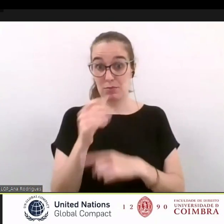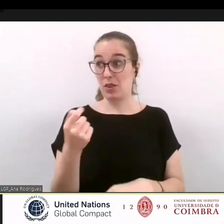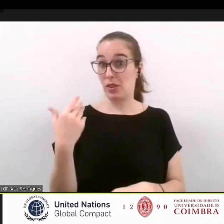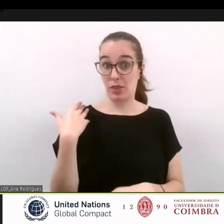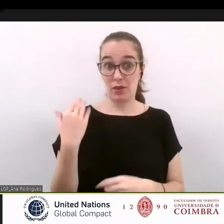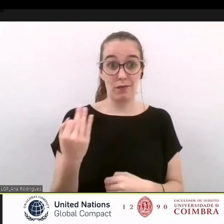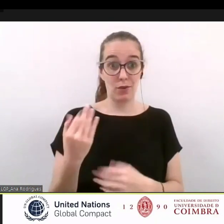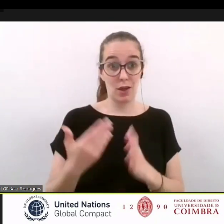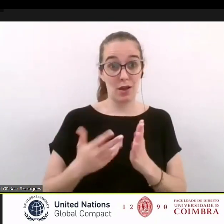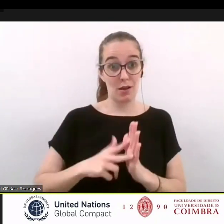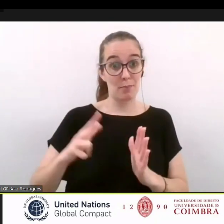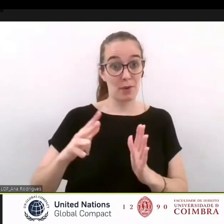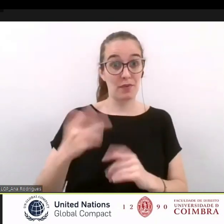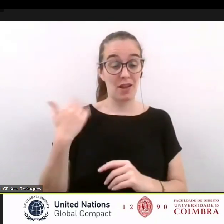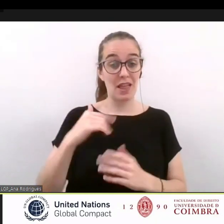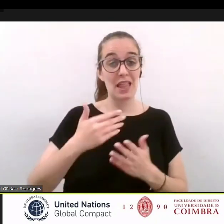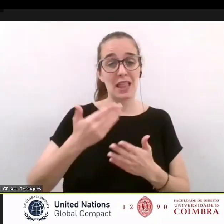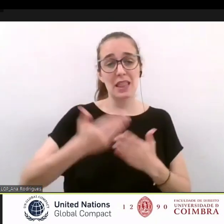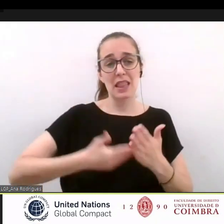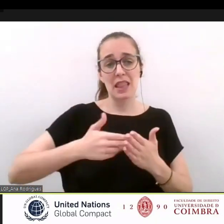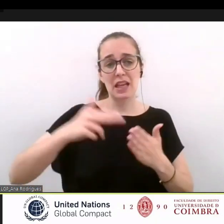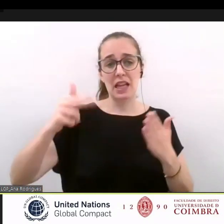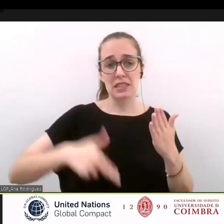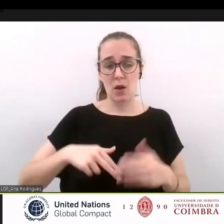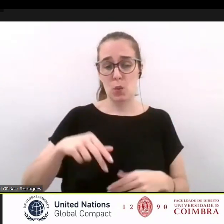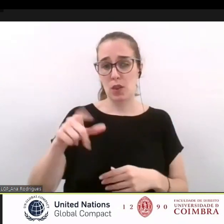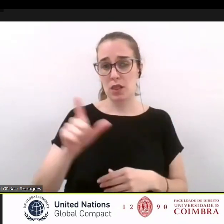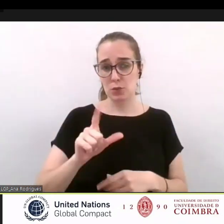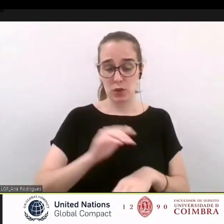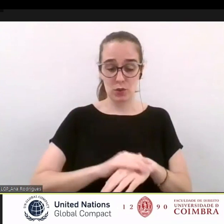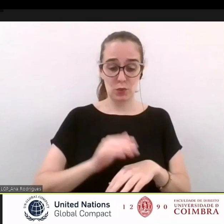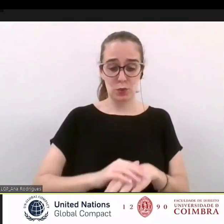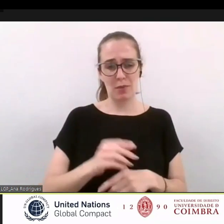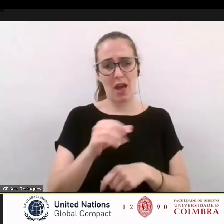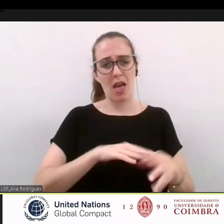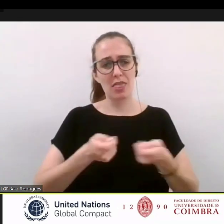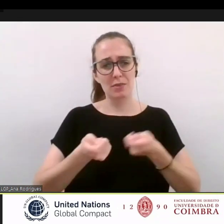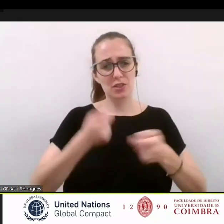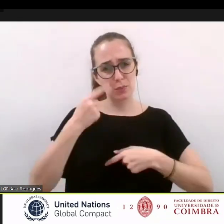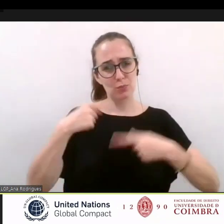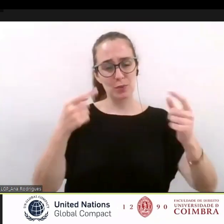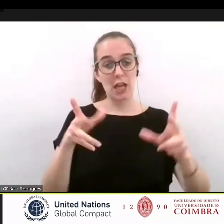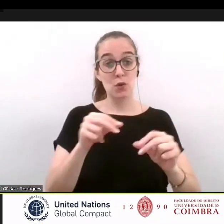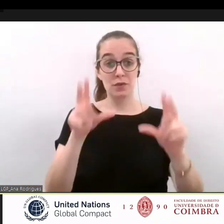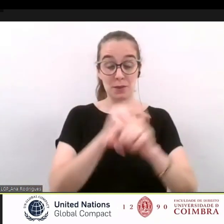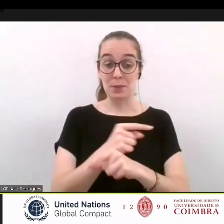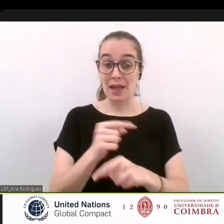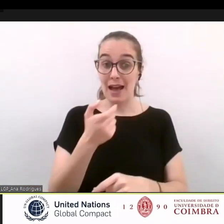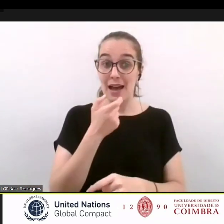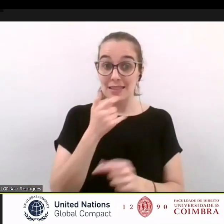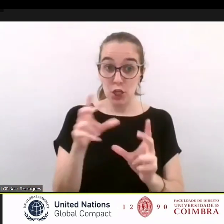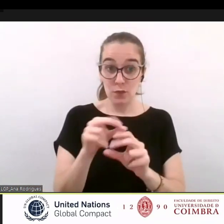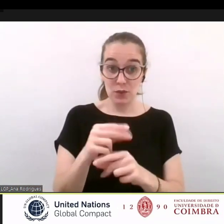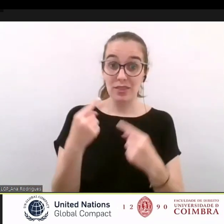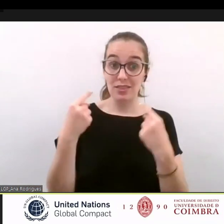esta declaração de Lisboa sobre a inovação na administração pública, e parece-me que é por aí que temos que ir, porque só com a inovação é que conseguimos